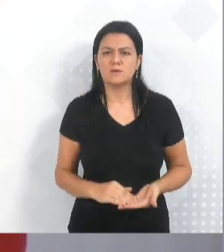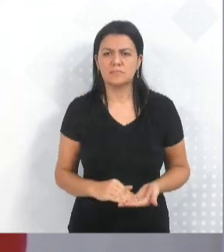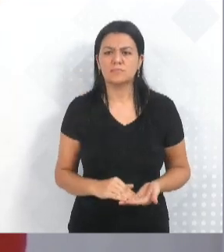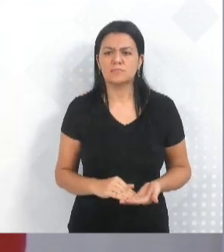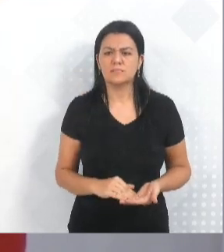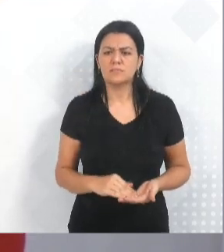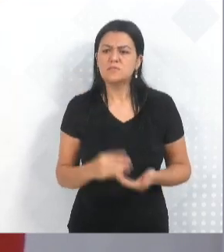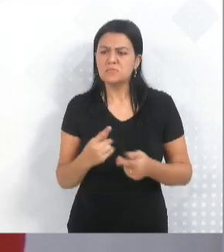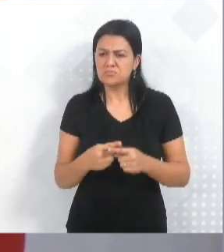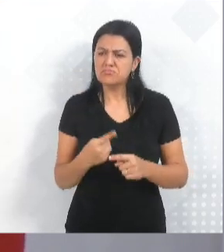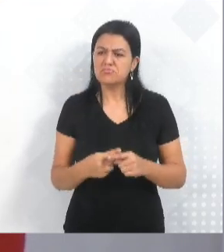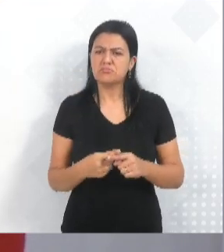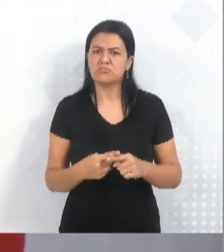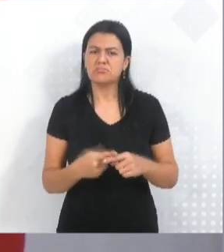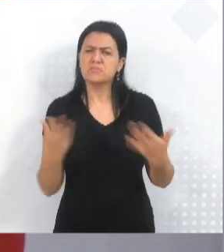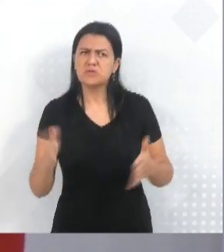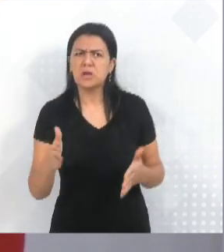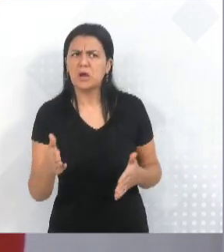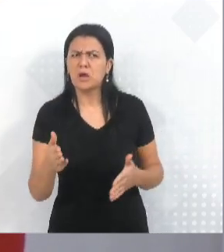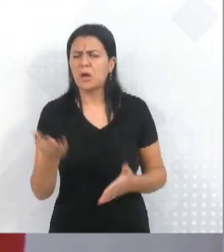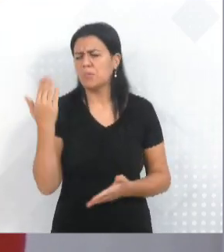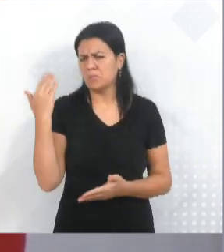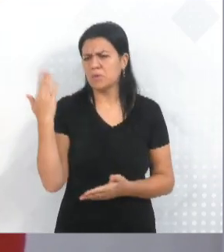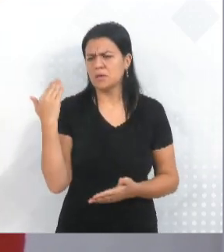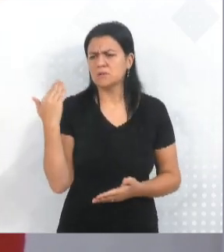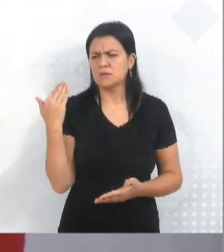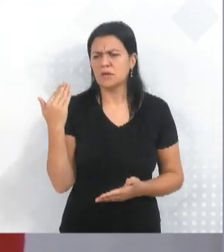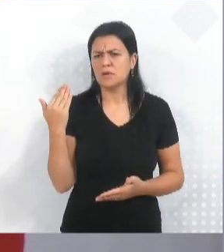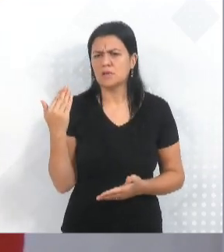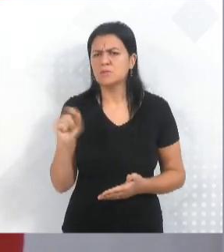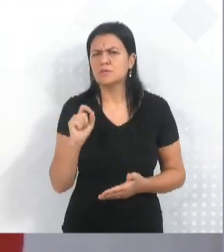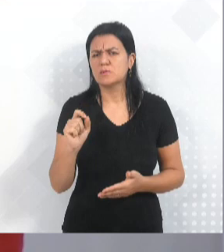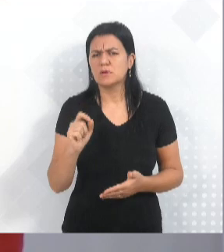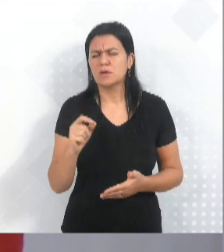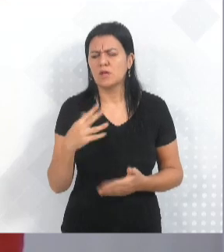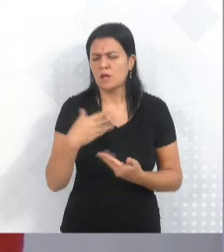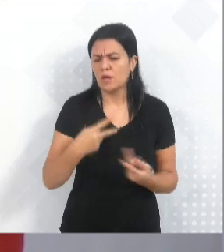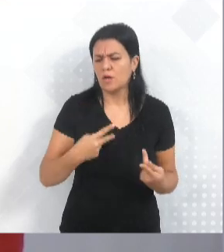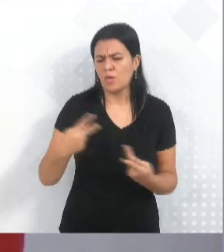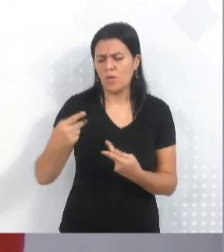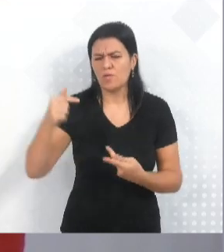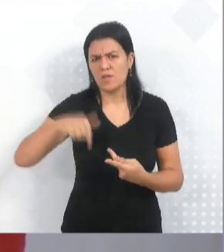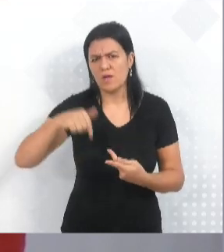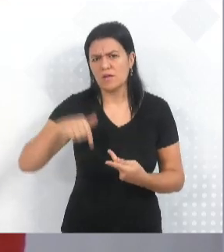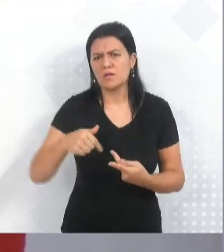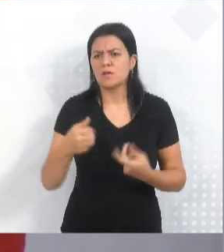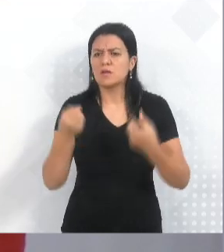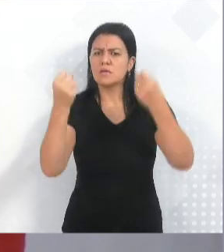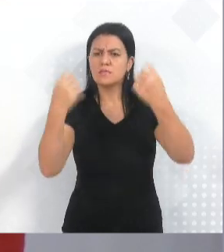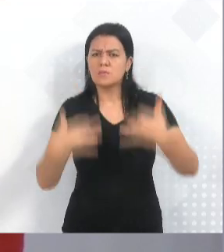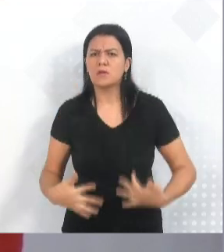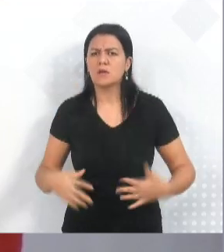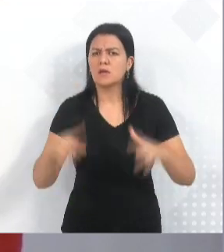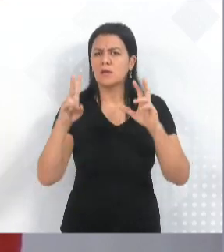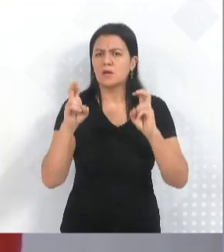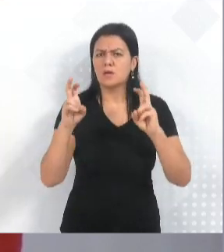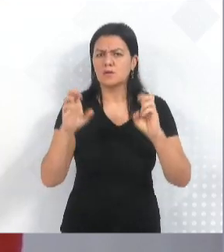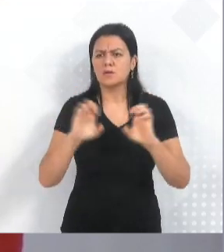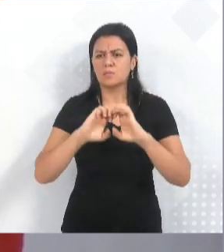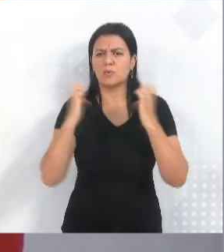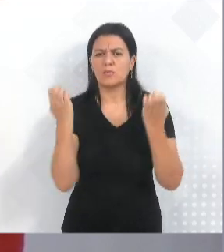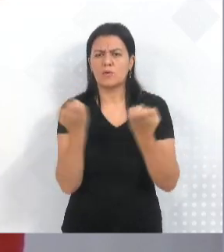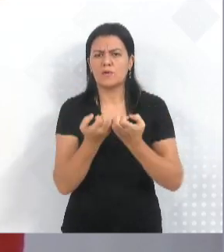teve iniciativa já há alguns dias atrás de estarmos aqui e falarmos sobre esse evento Marcha